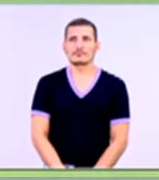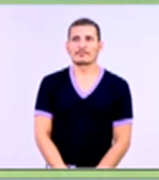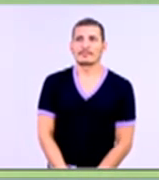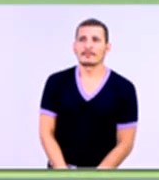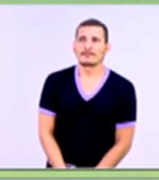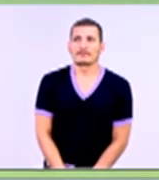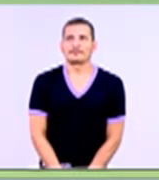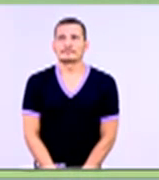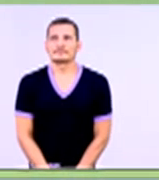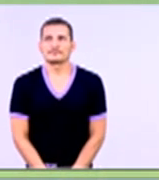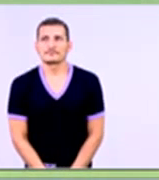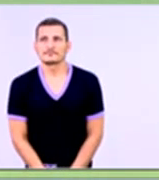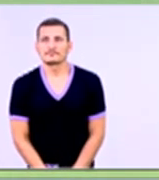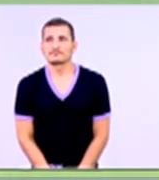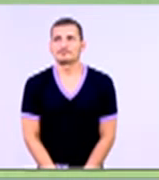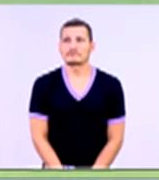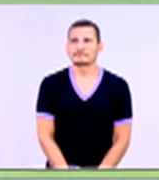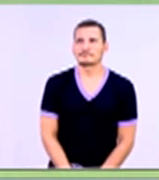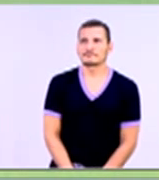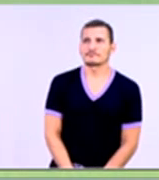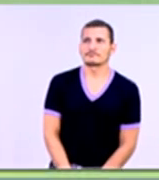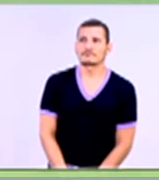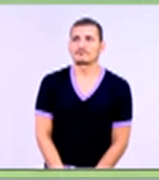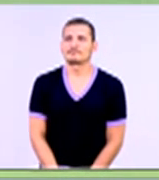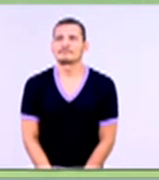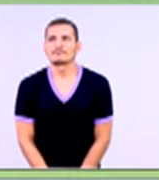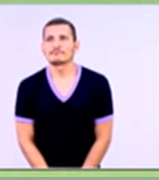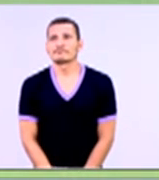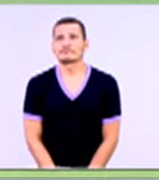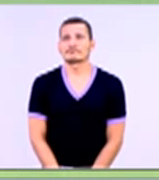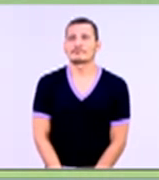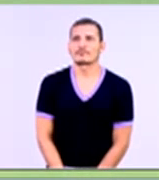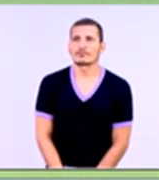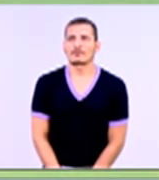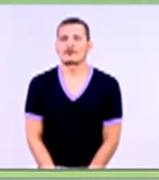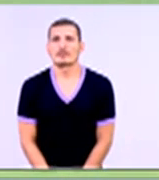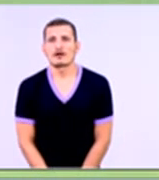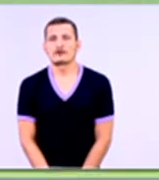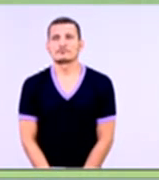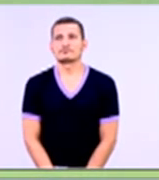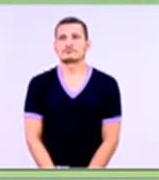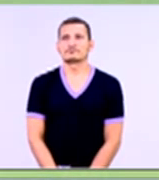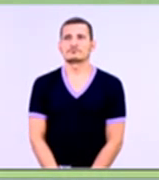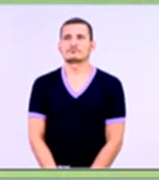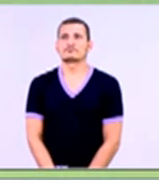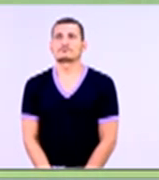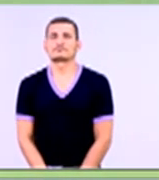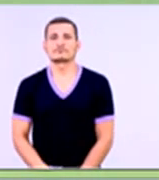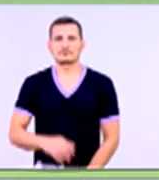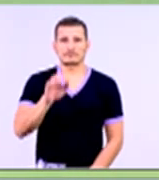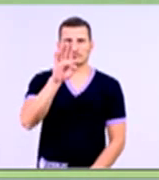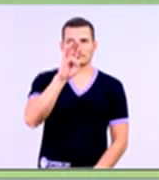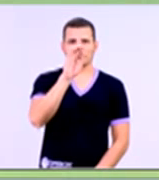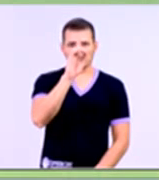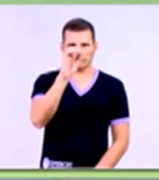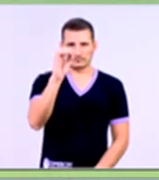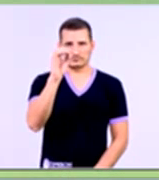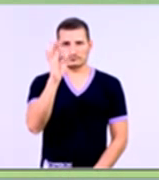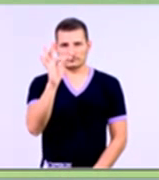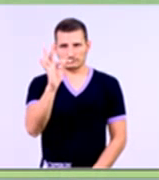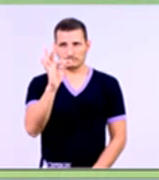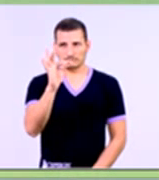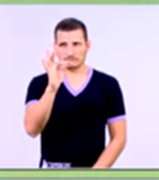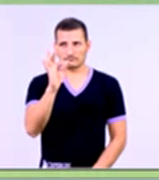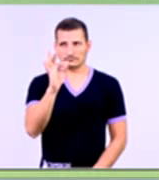Seguindo a mesma linha de funcionalidade dos frameworks atuais, o Bootstrap